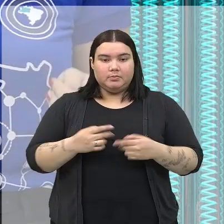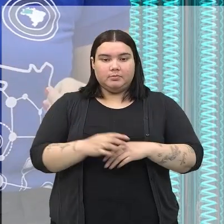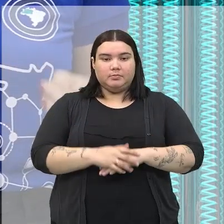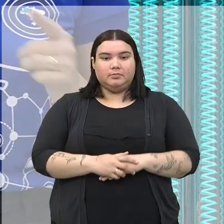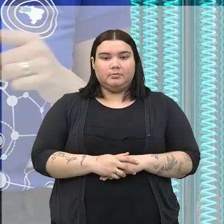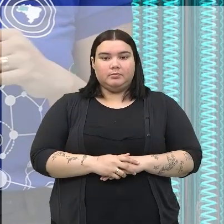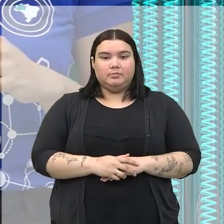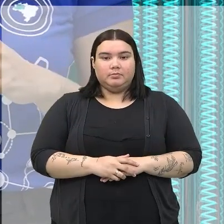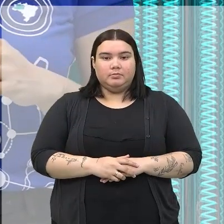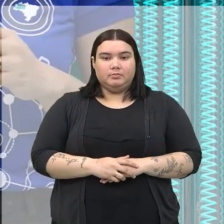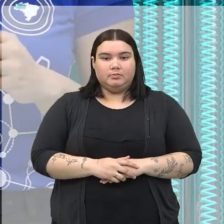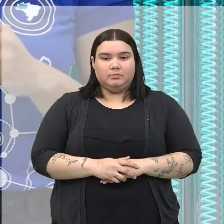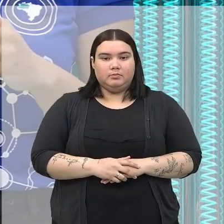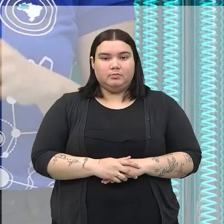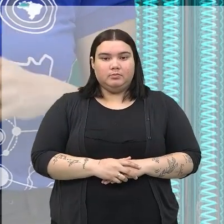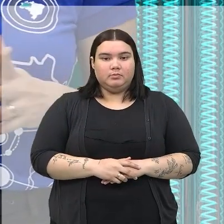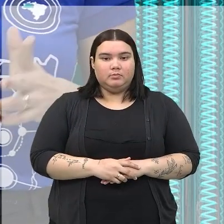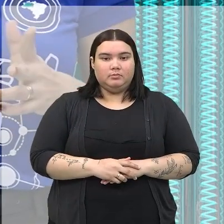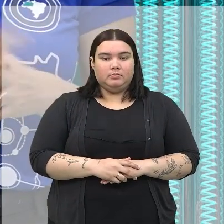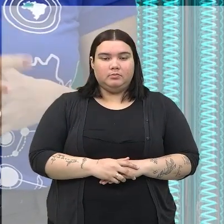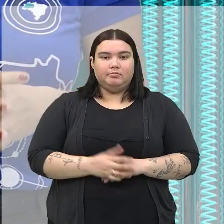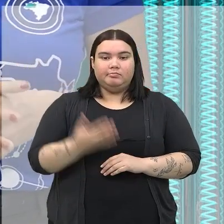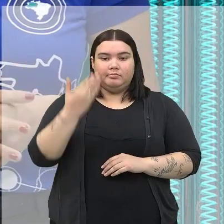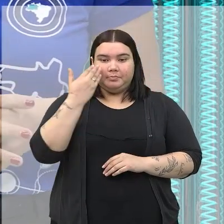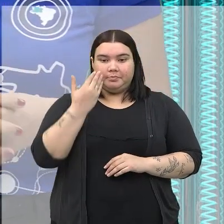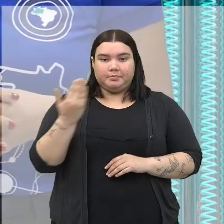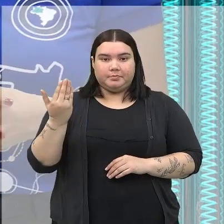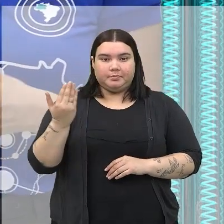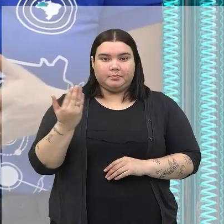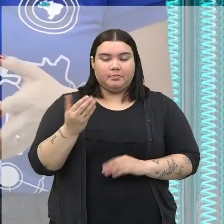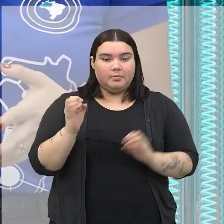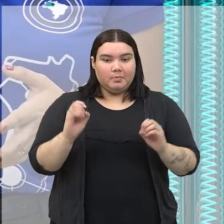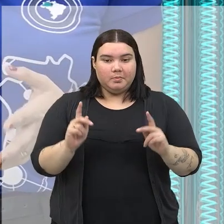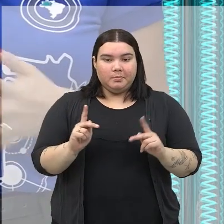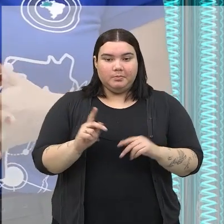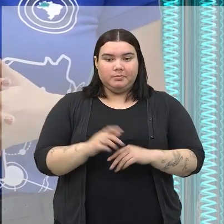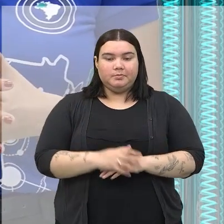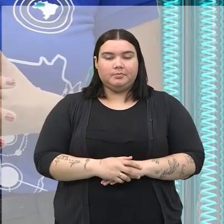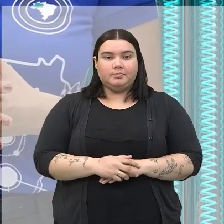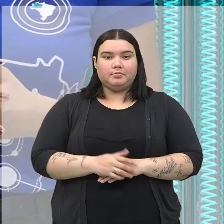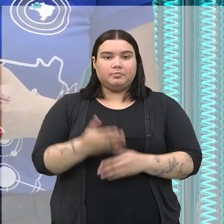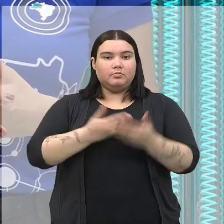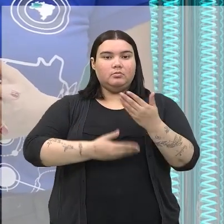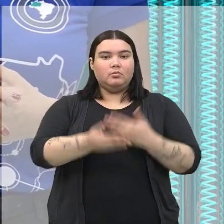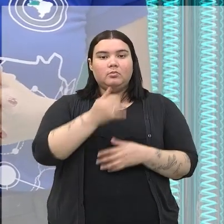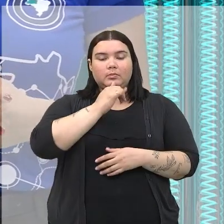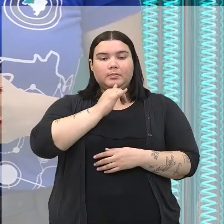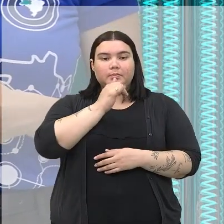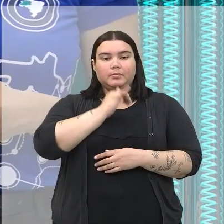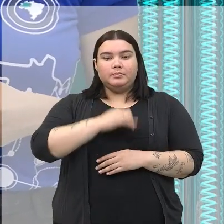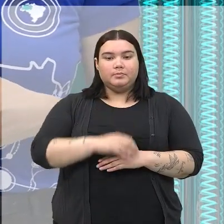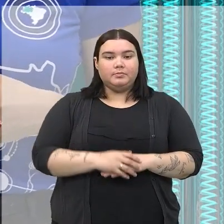replace, irão substituir, ok? Vamos ver mais exemplos aqui.